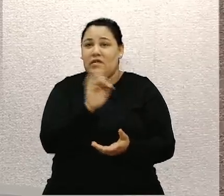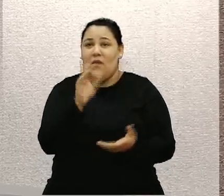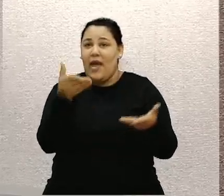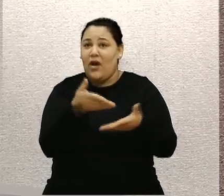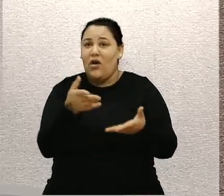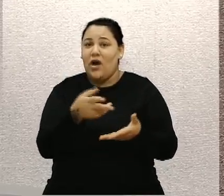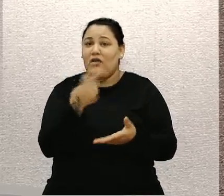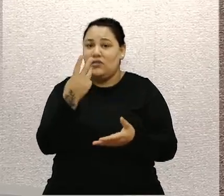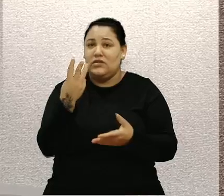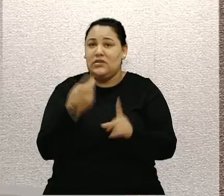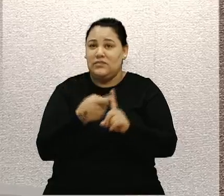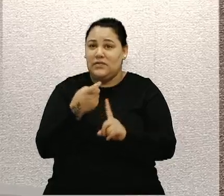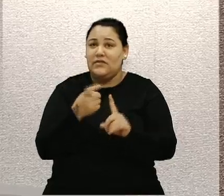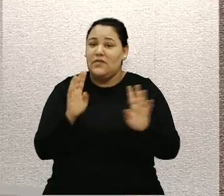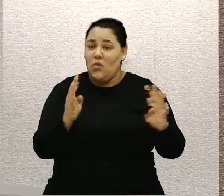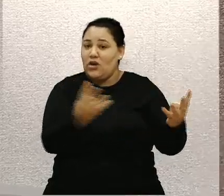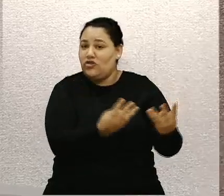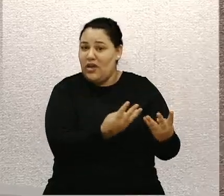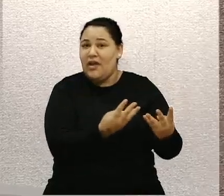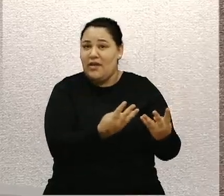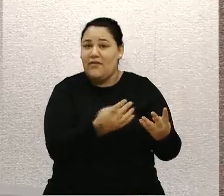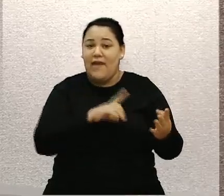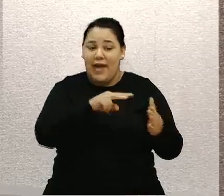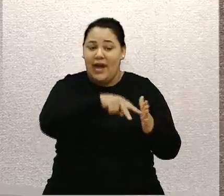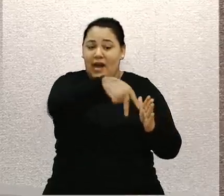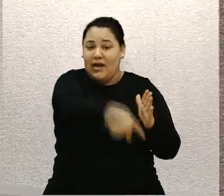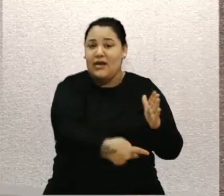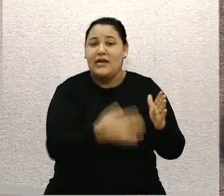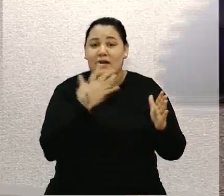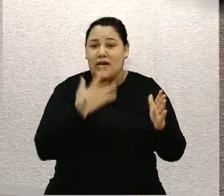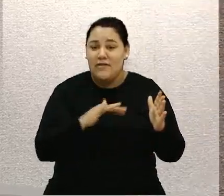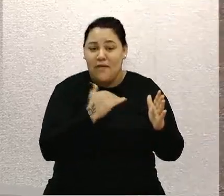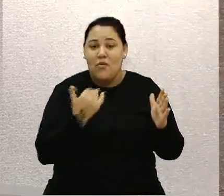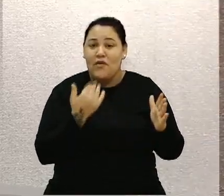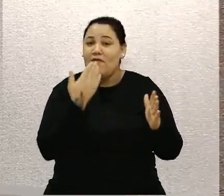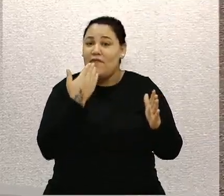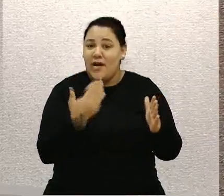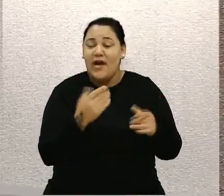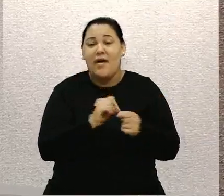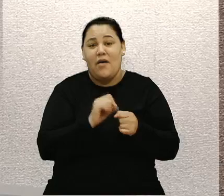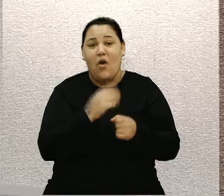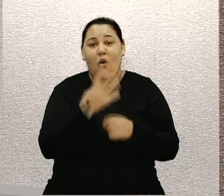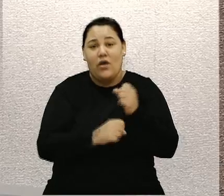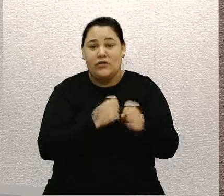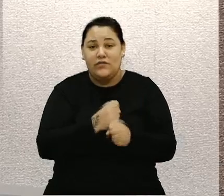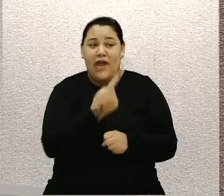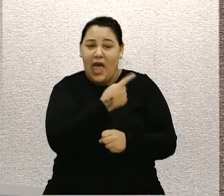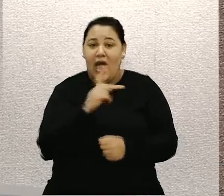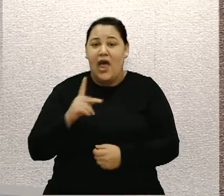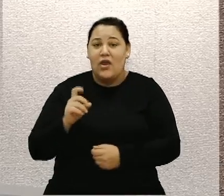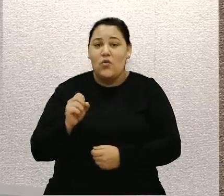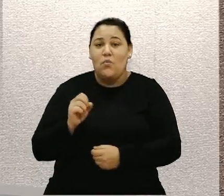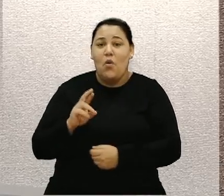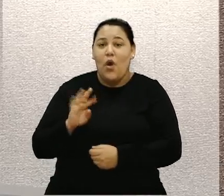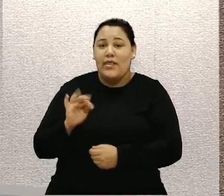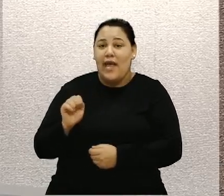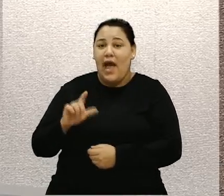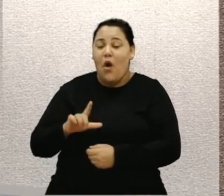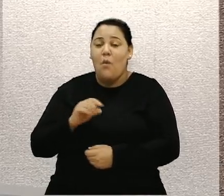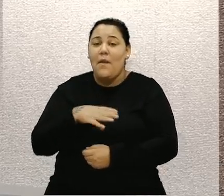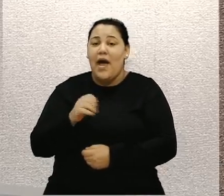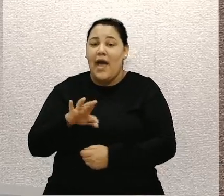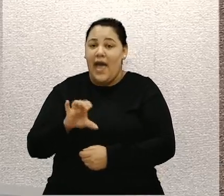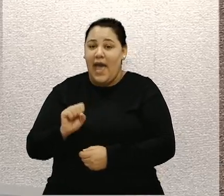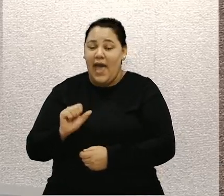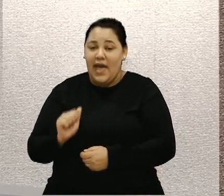Então vão lá botar o guarda-rail no Planalto, vai cair uma criança, vai morrer, faz 4 anos estão pedindo, vai lá no Portal da Maesa, arruma a rua lá que vai cair a casa,